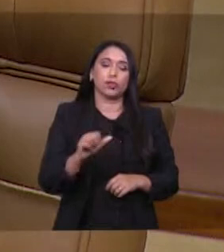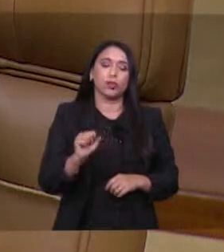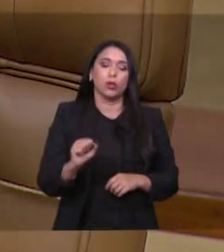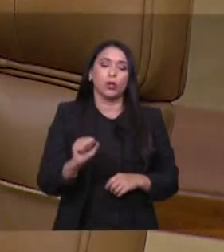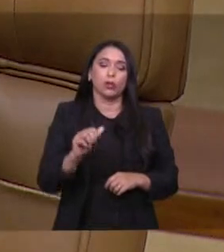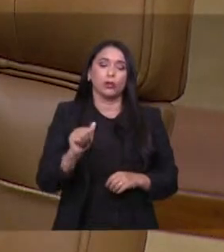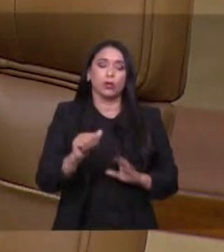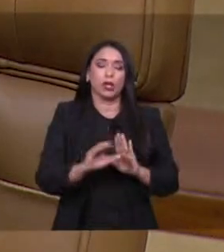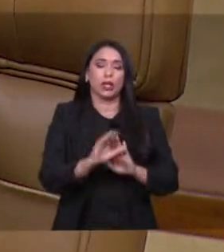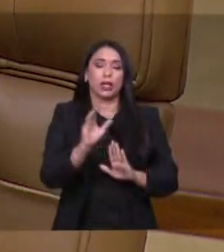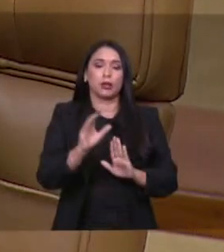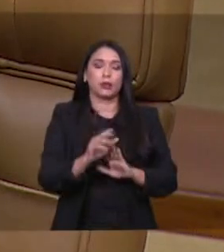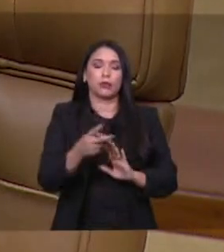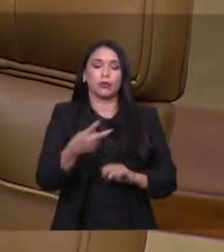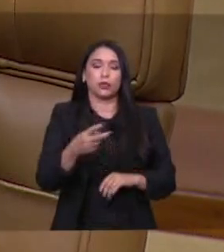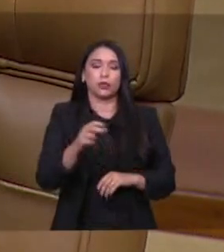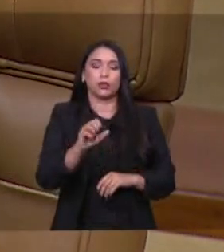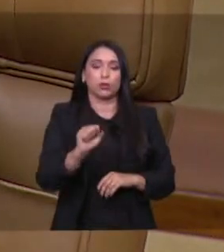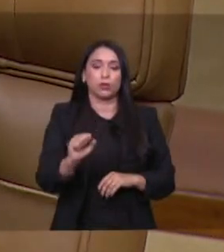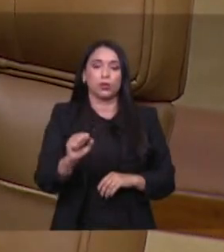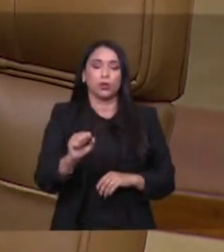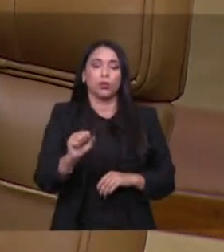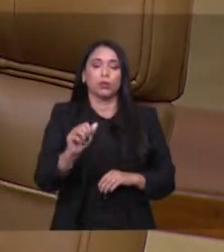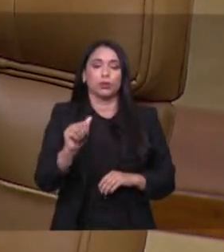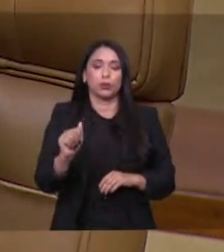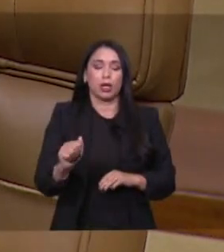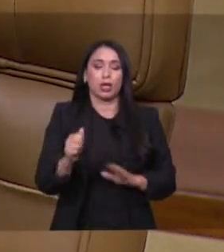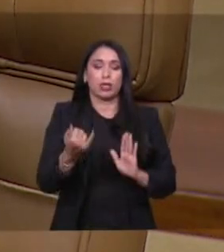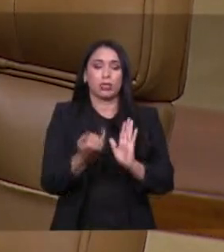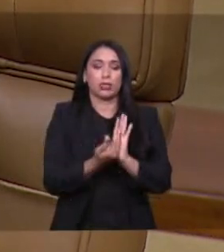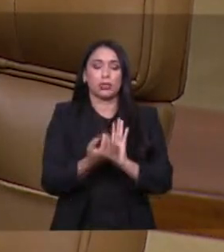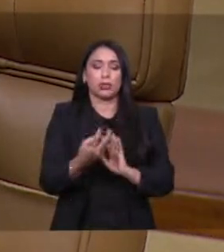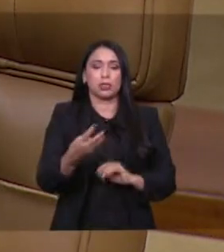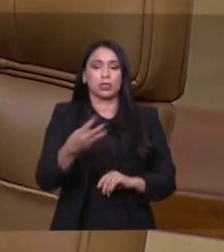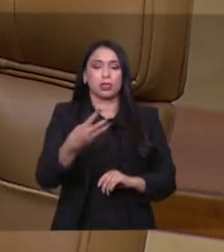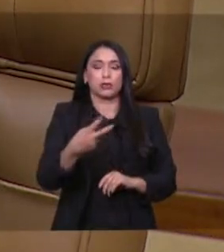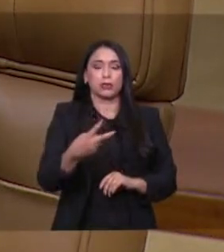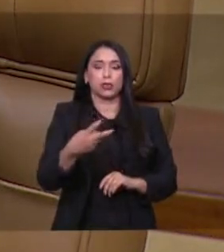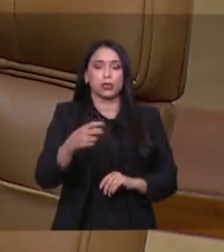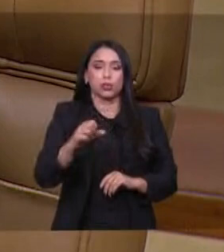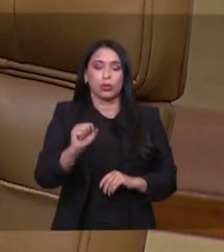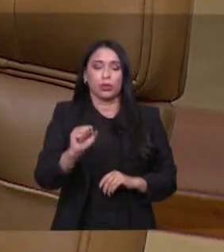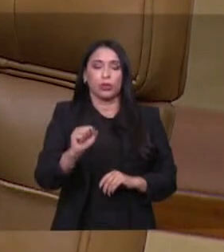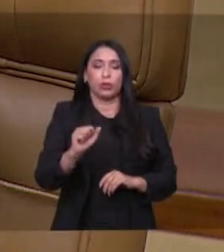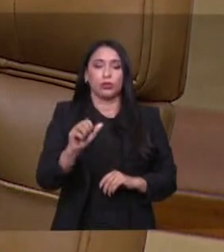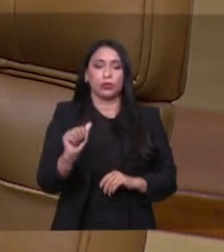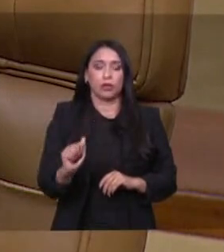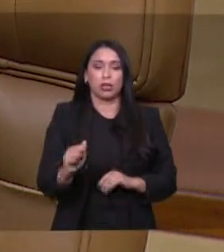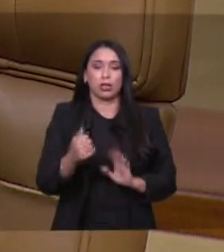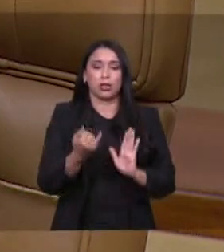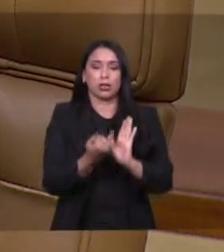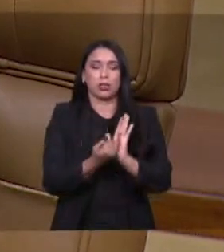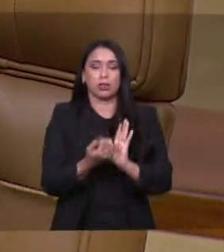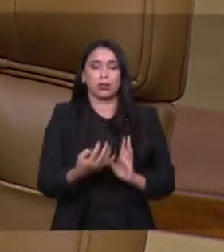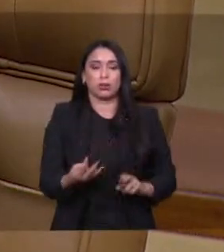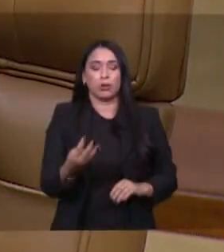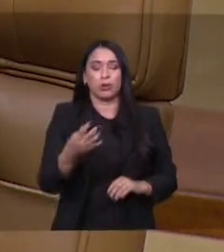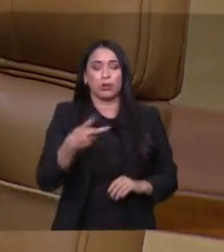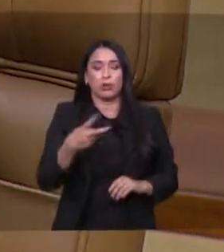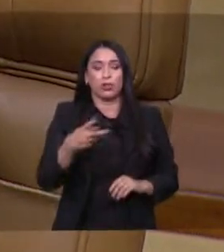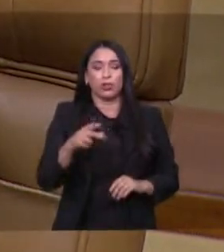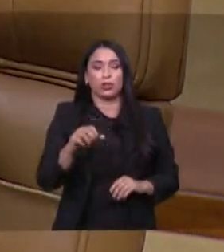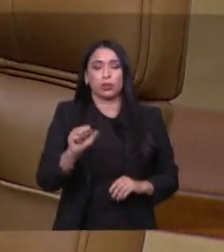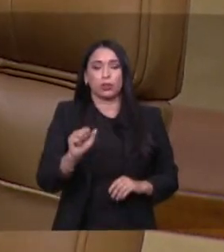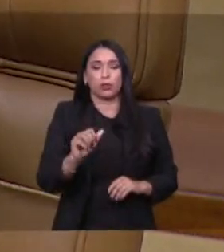caput, 28A inciso 3º, 28A inciso 4º, 28A